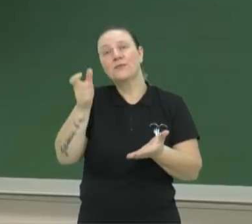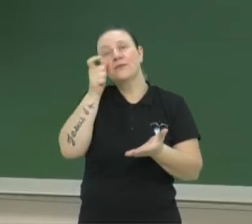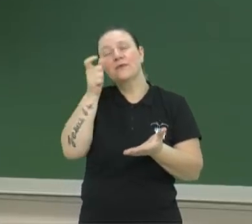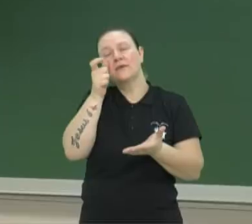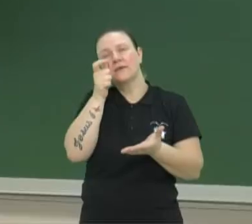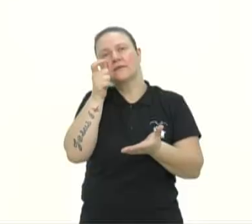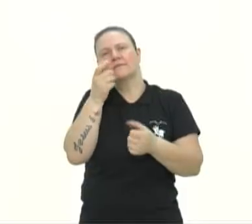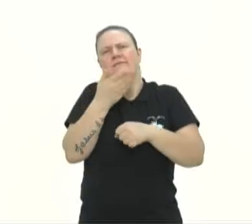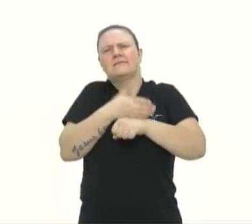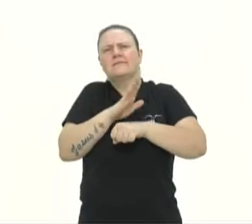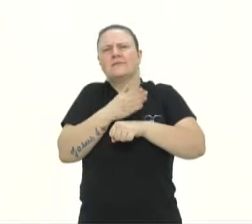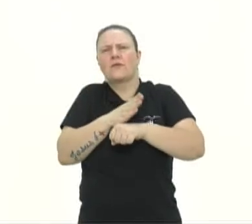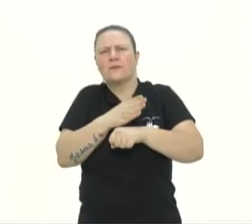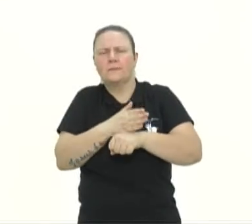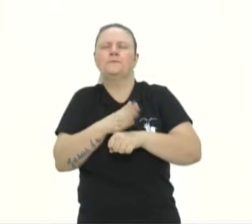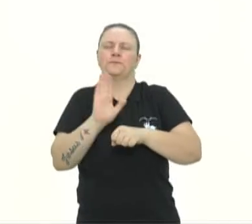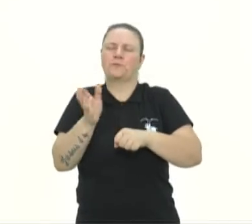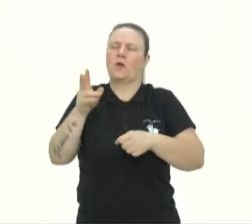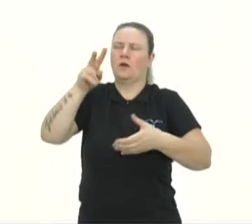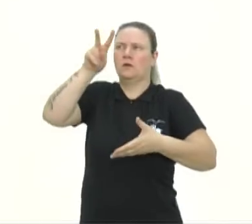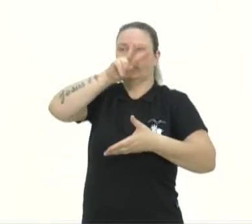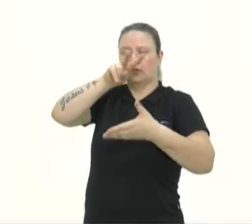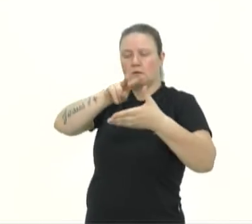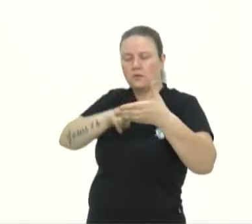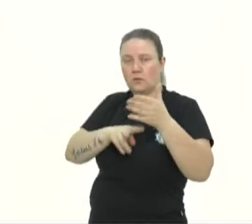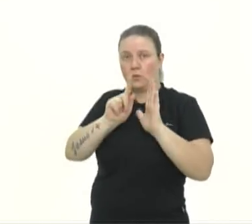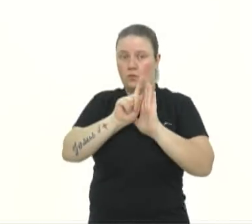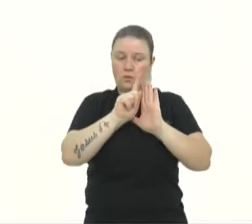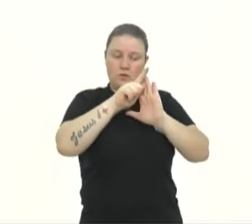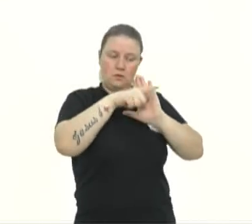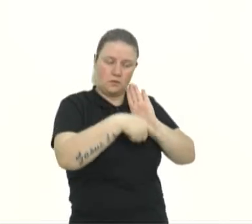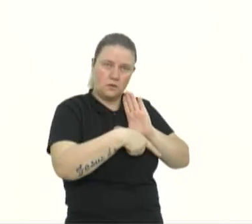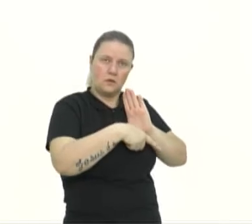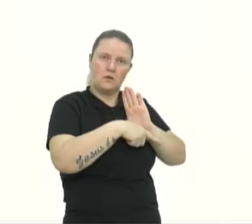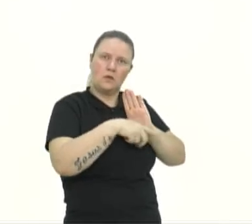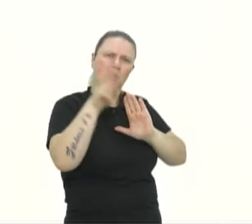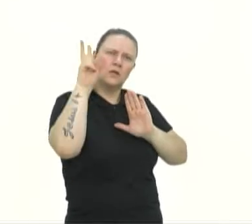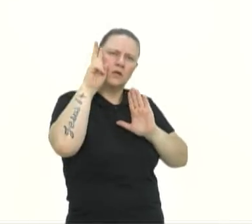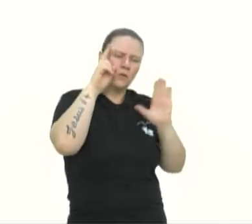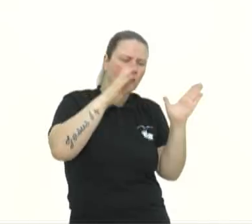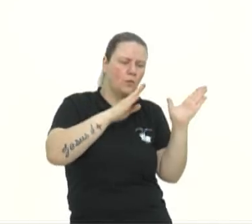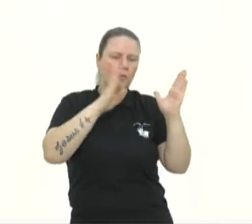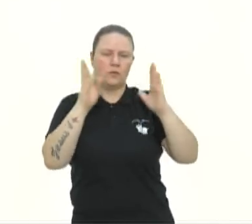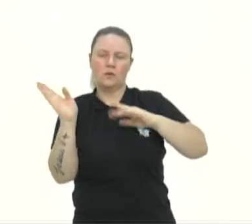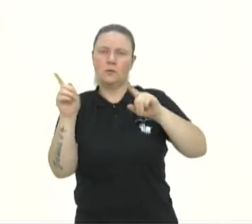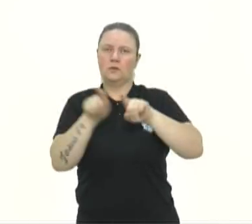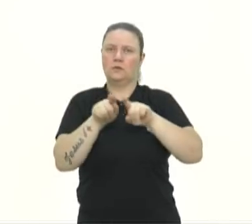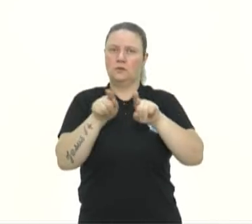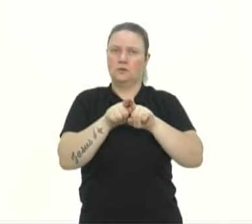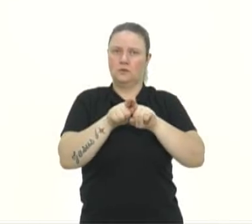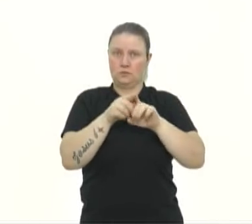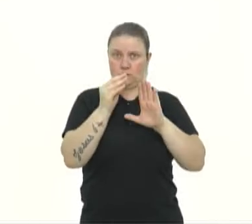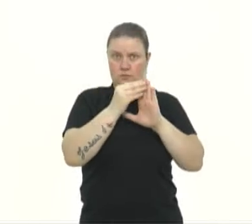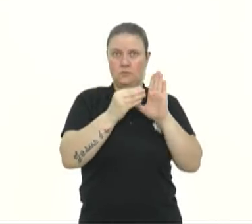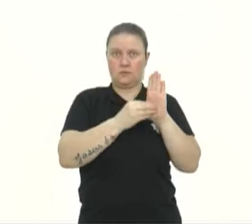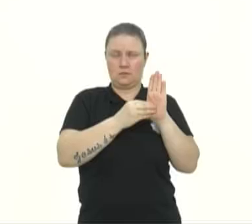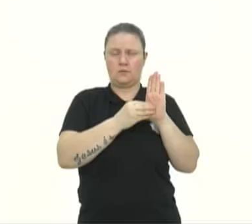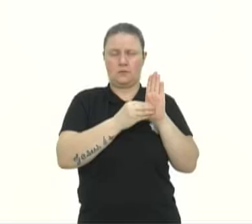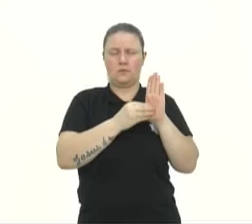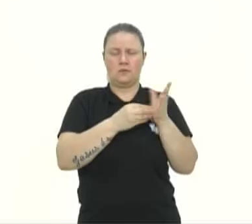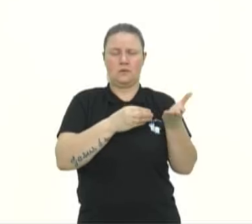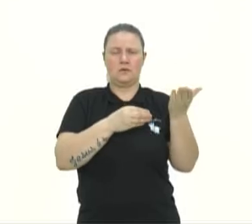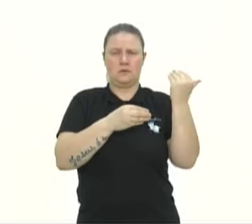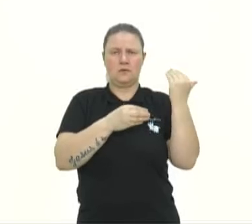Nós realizamos a leitura, então, do nosso gênero textual causo, né? Dando sequência à aula anterior.